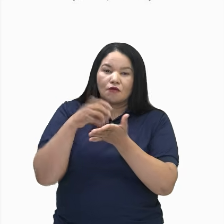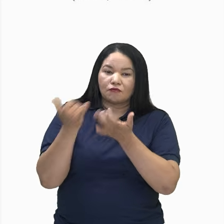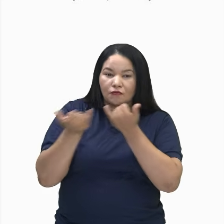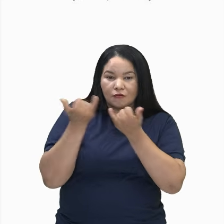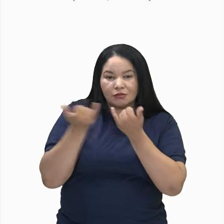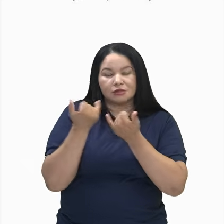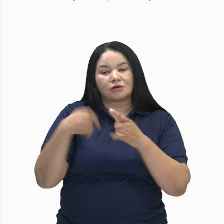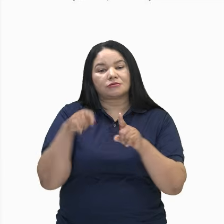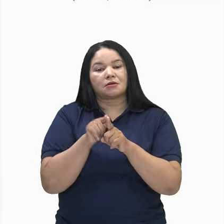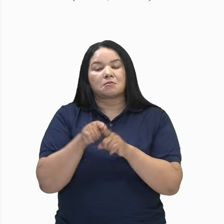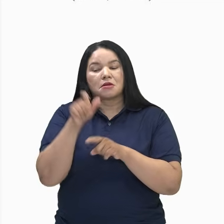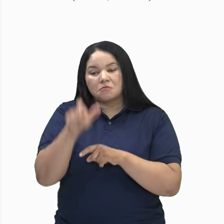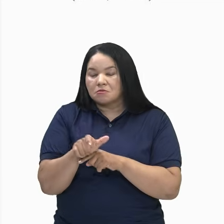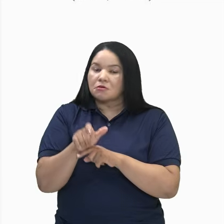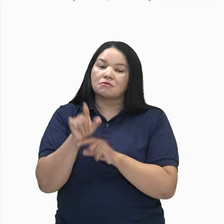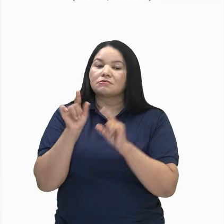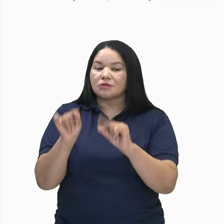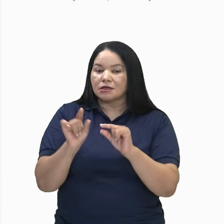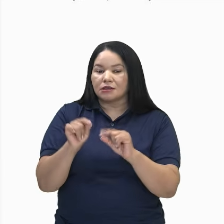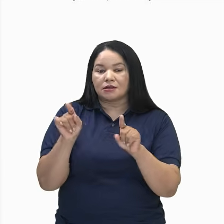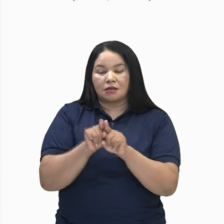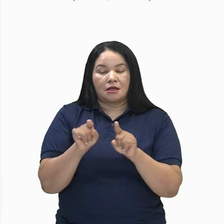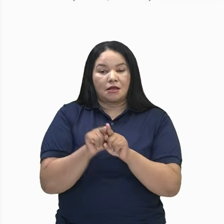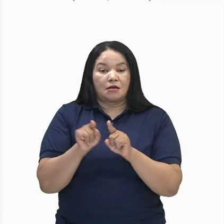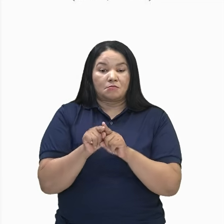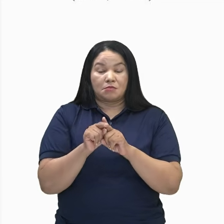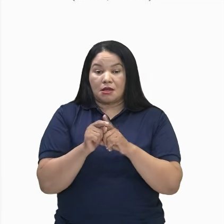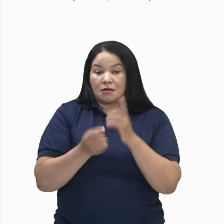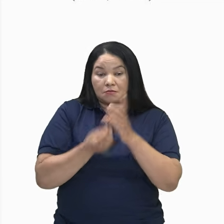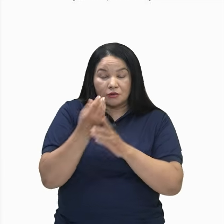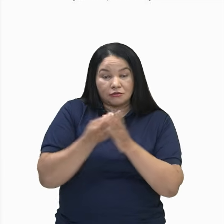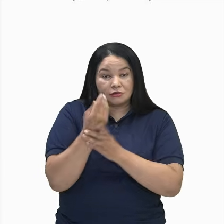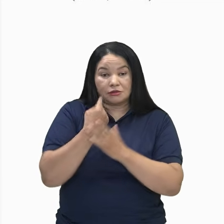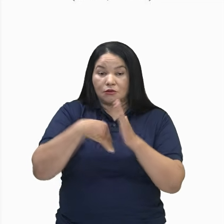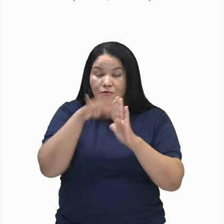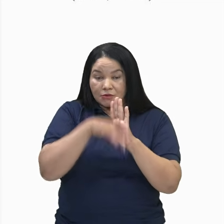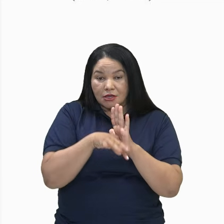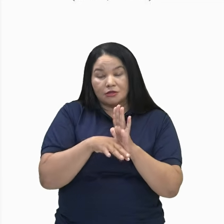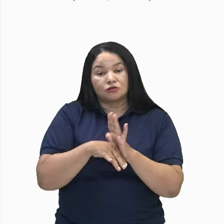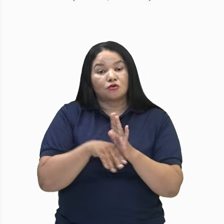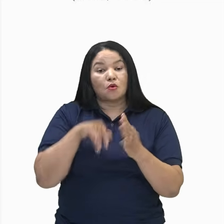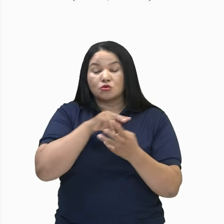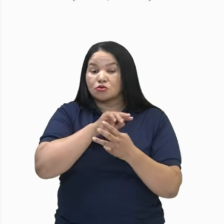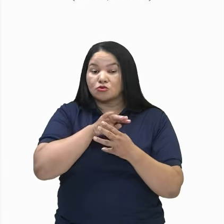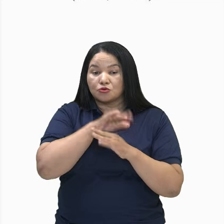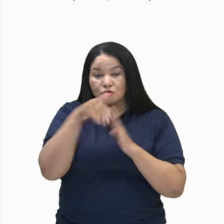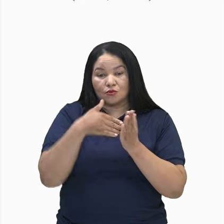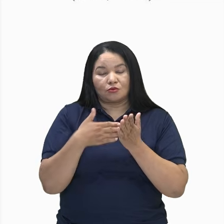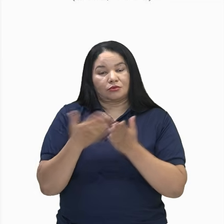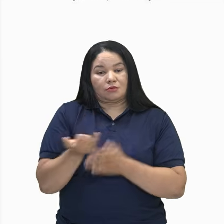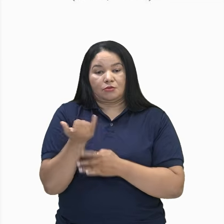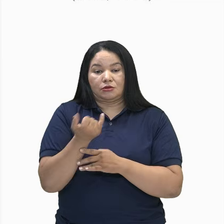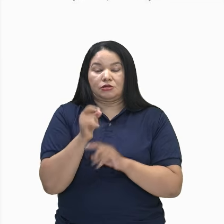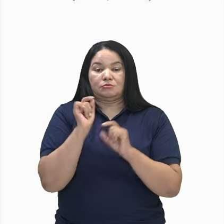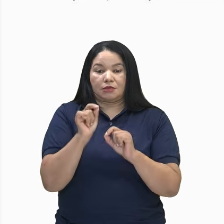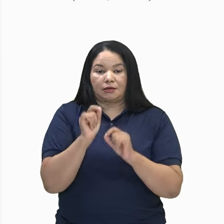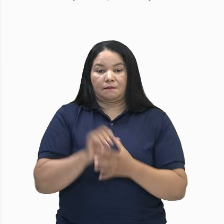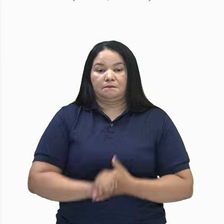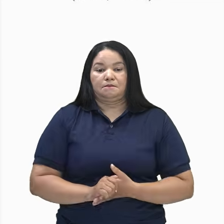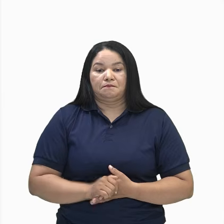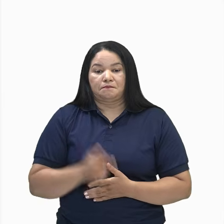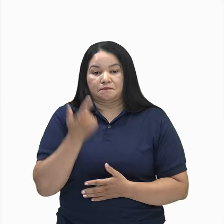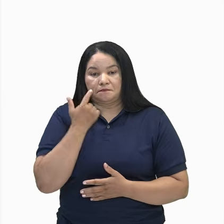natureza da fonte e da linha editorial, tudo isso serve para nós para o seguinte. Segue a tela, por